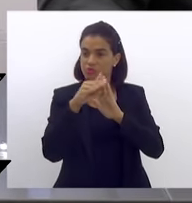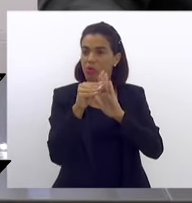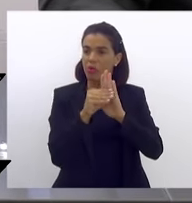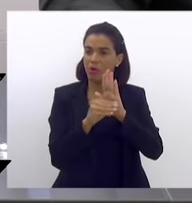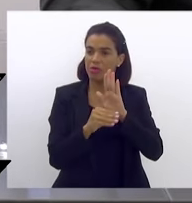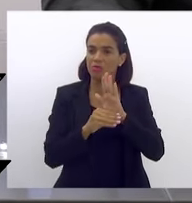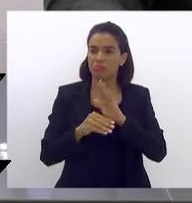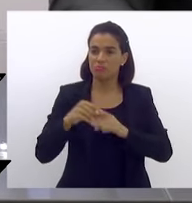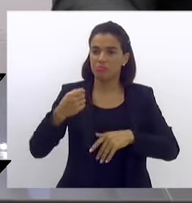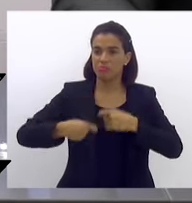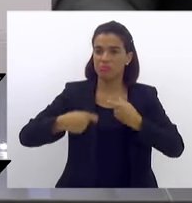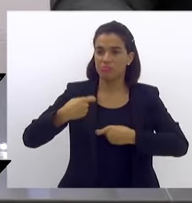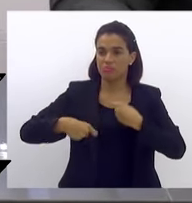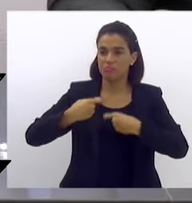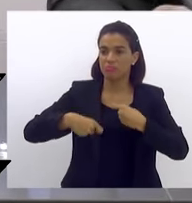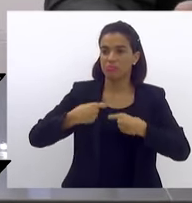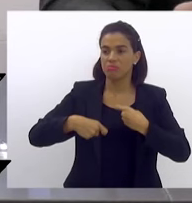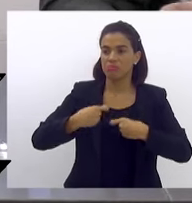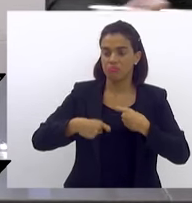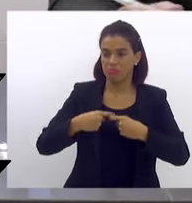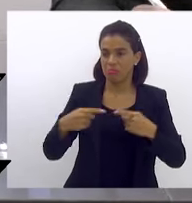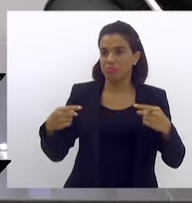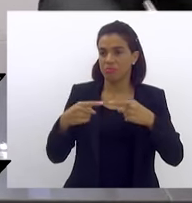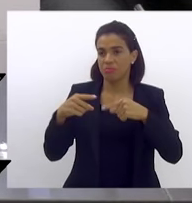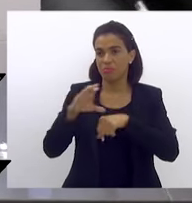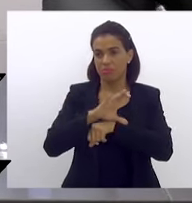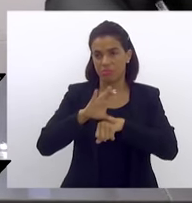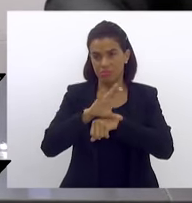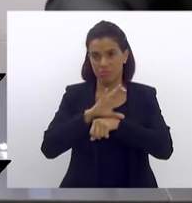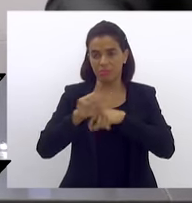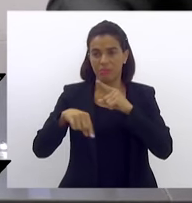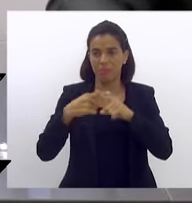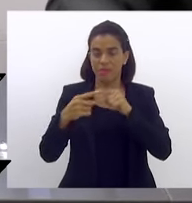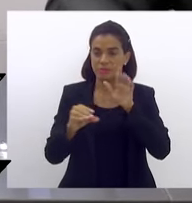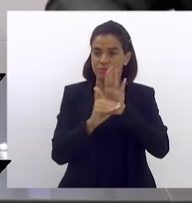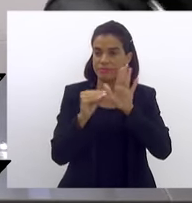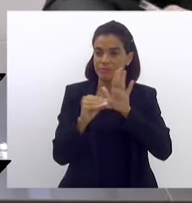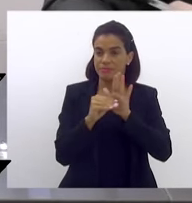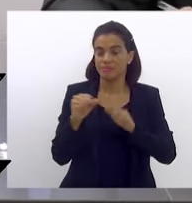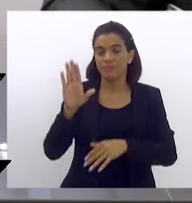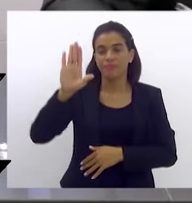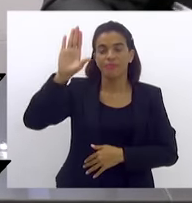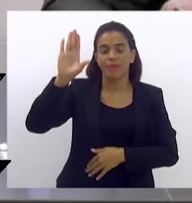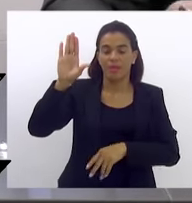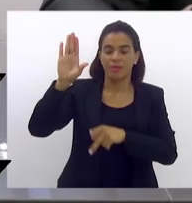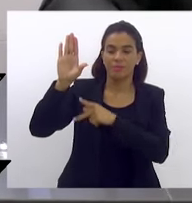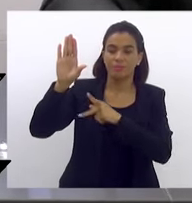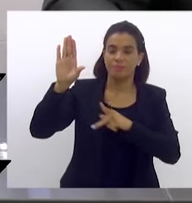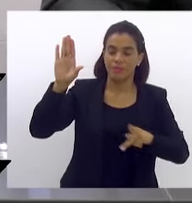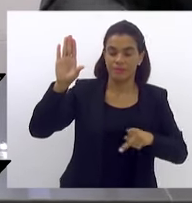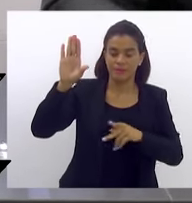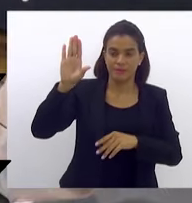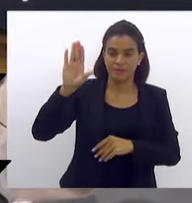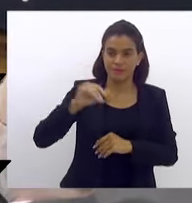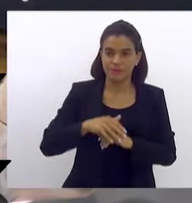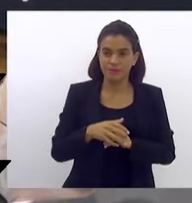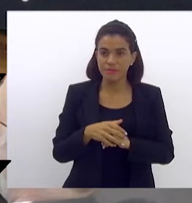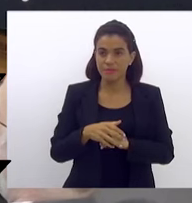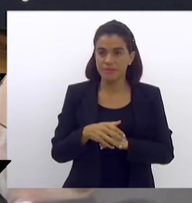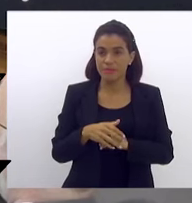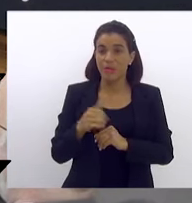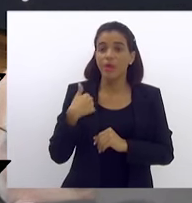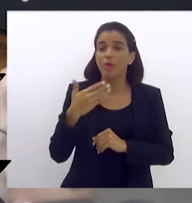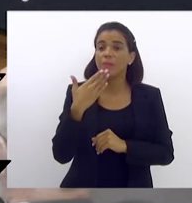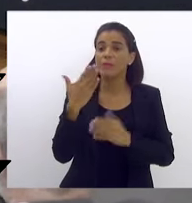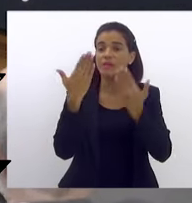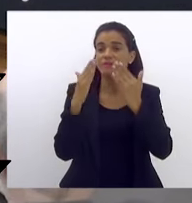sexuais meu parecer é pela constitucionalidade com emendas Presidente eu vou pedir Vista presente pode discutir eu ia não não eu